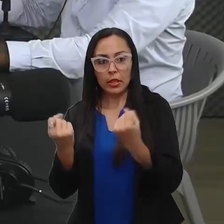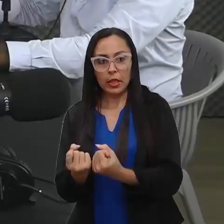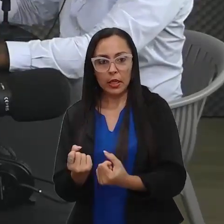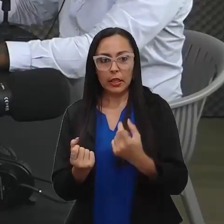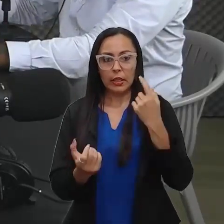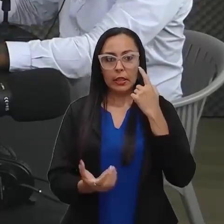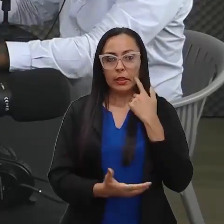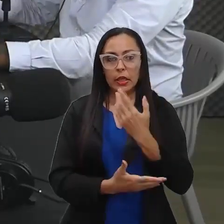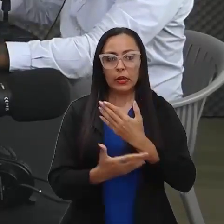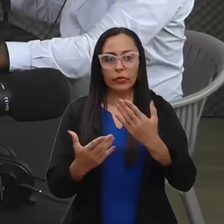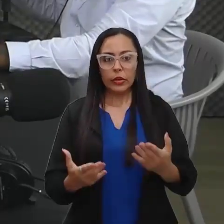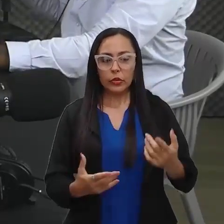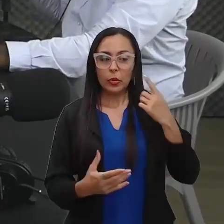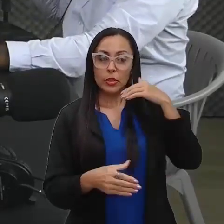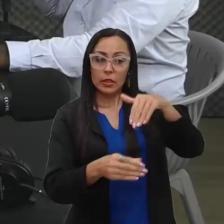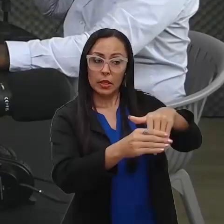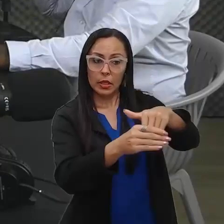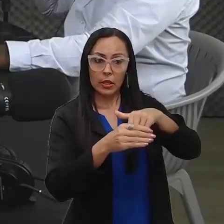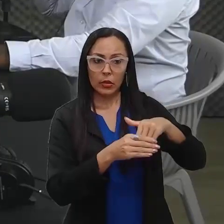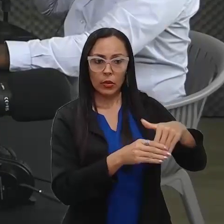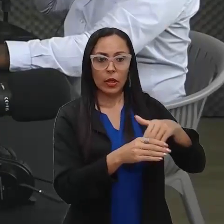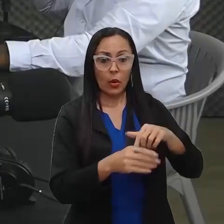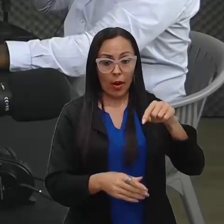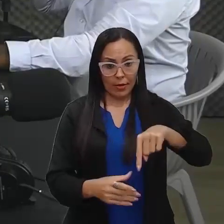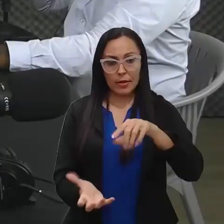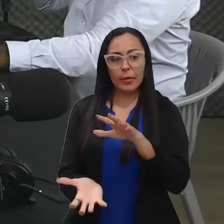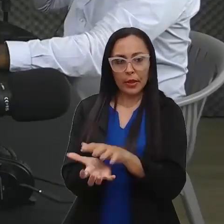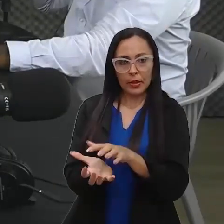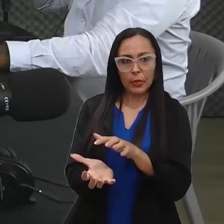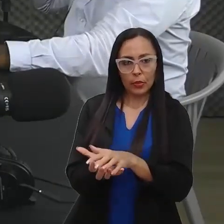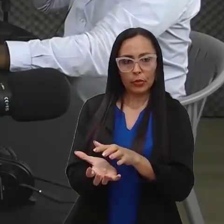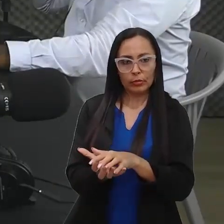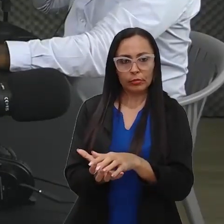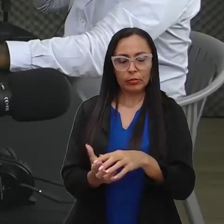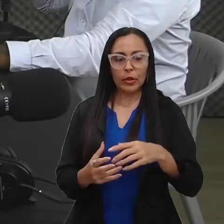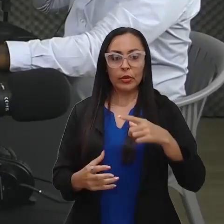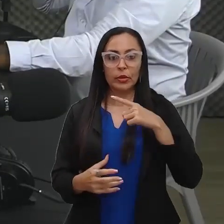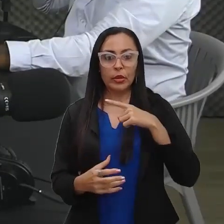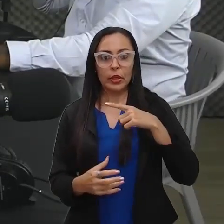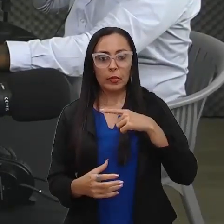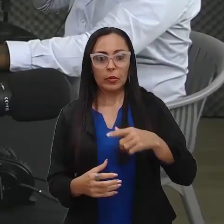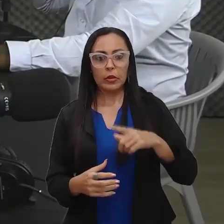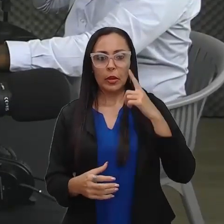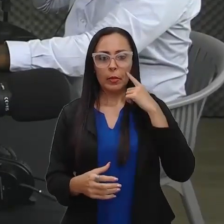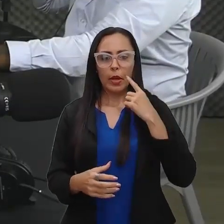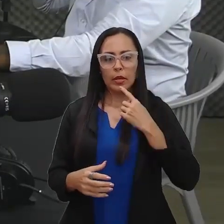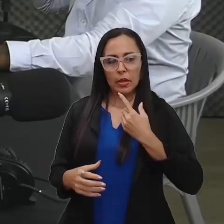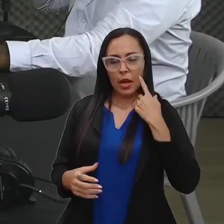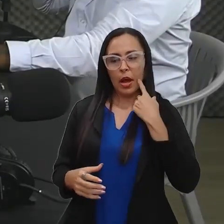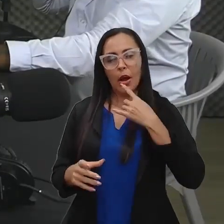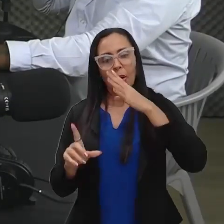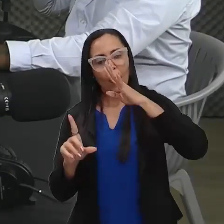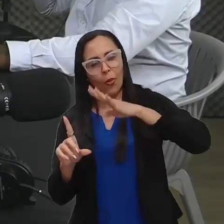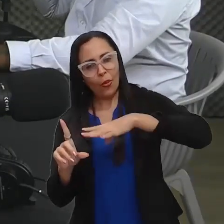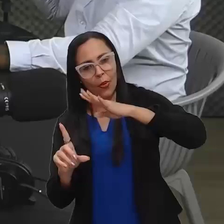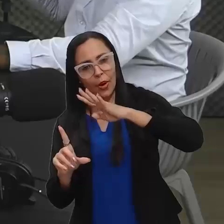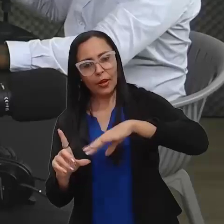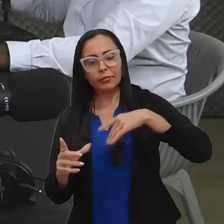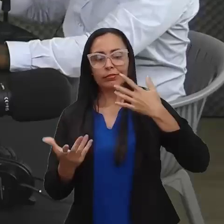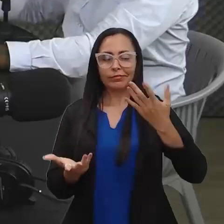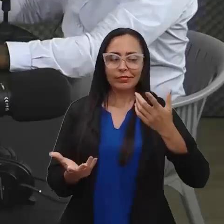eleitoral, que aqui em Pernambuco nós temos aqui a honra, né, de